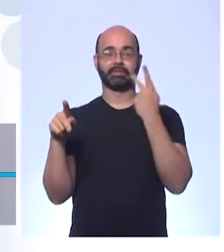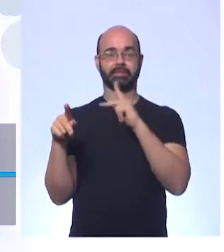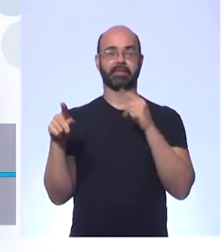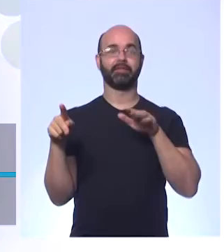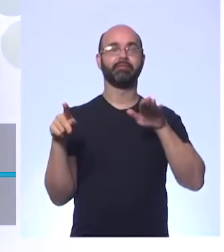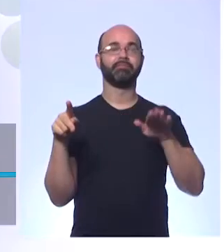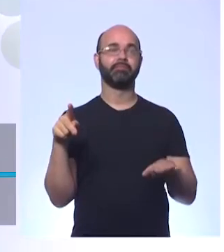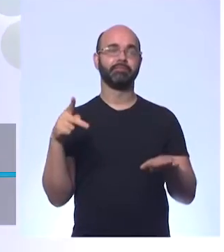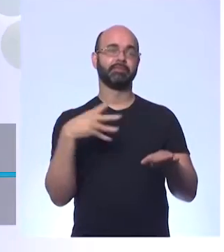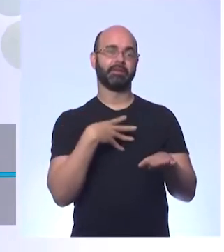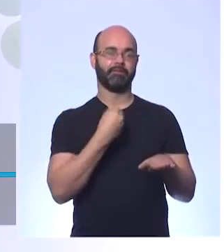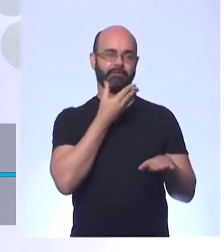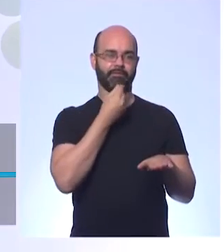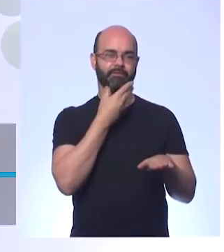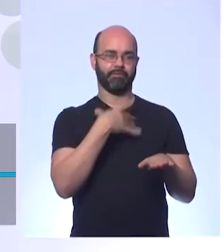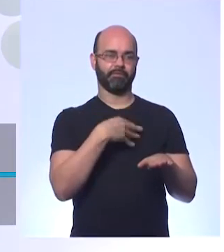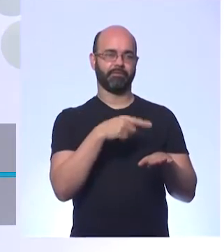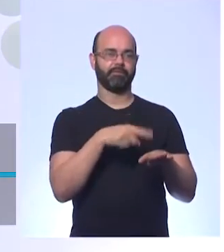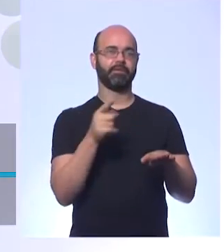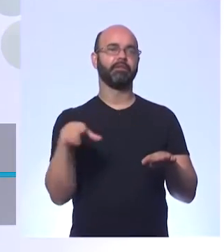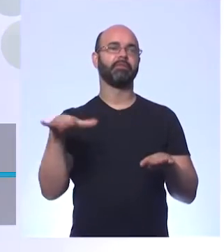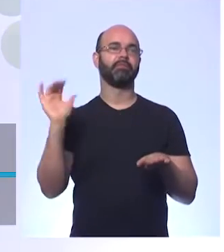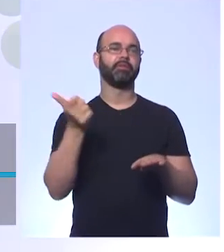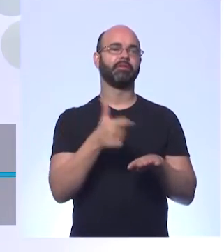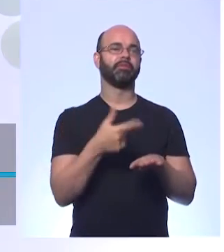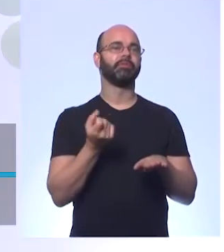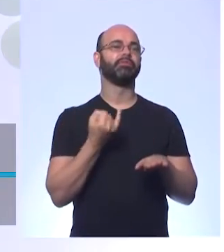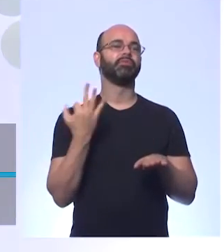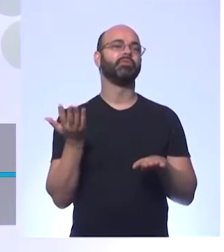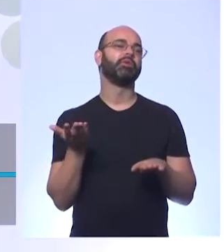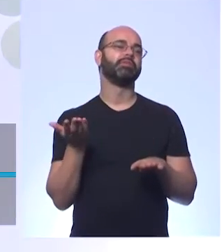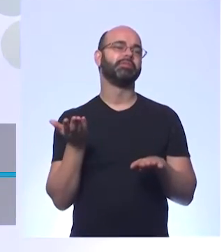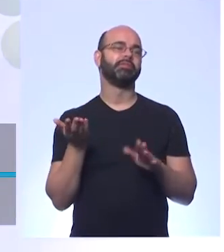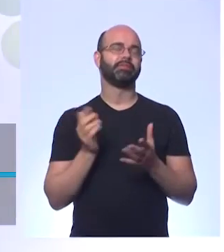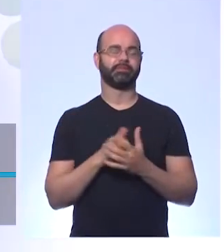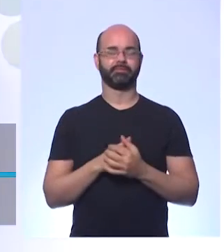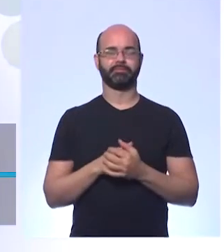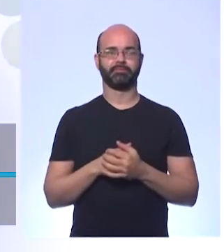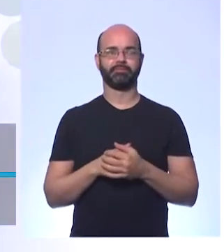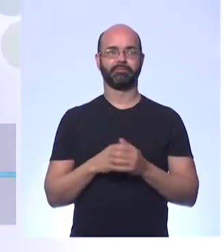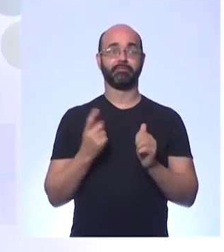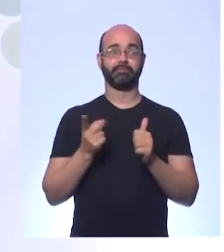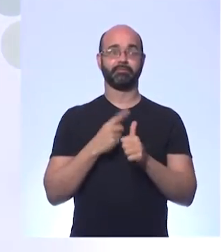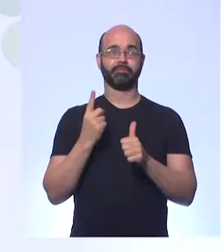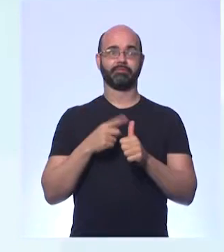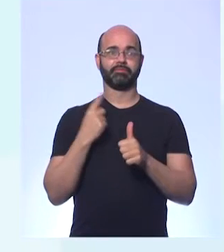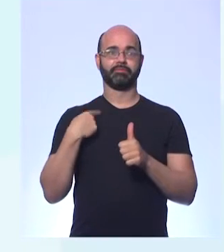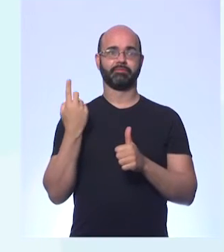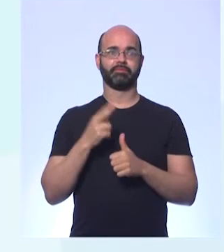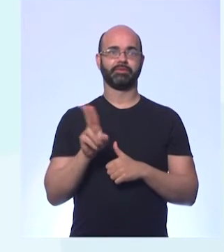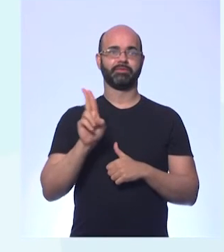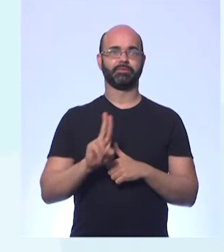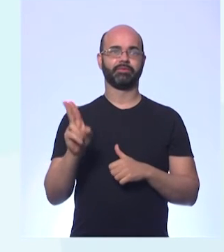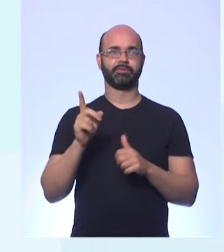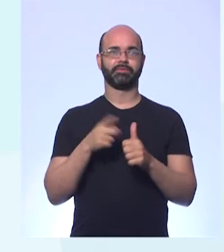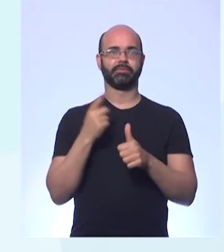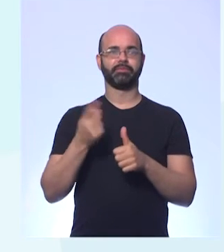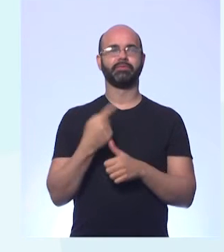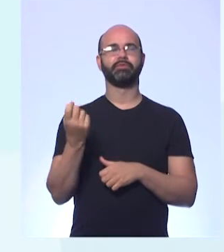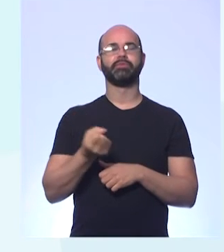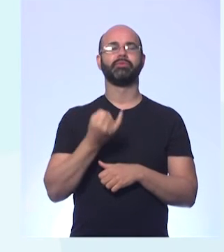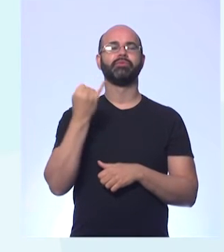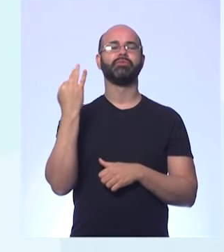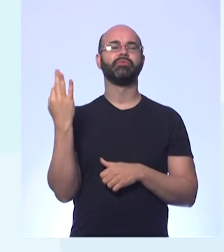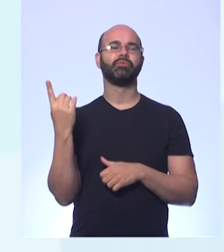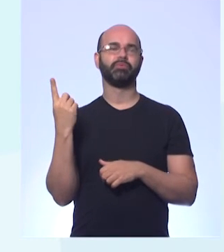vai saber quantas vezes um é maior que o outro, tá certo? Então, a primeira coisa que a gente usa aí, então, quantas vezes